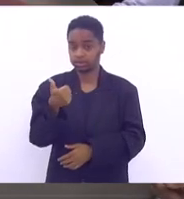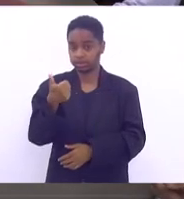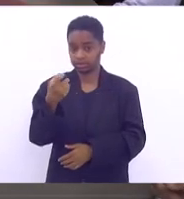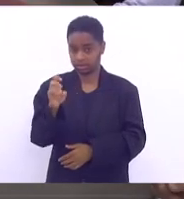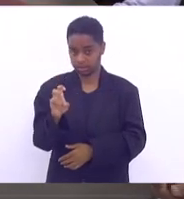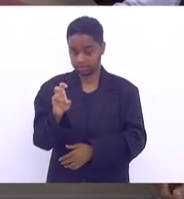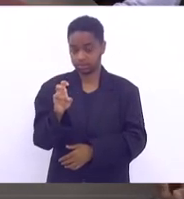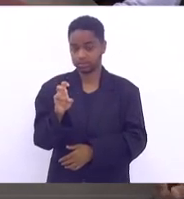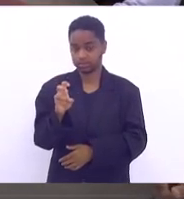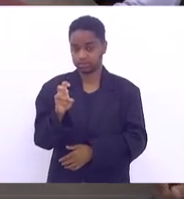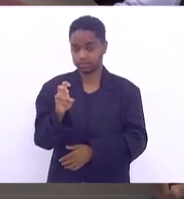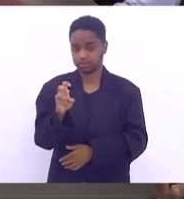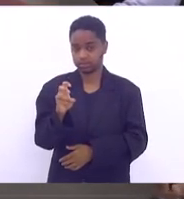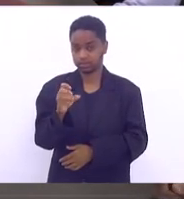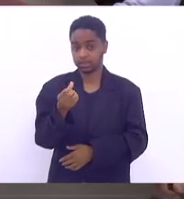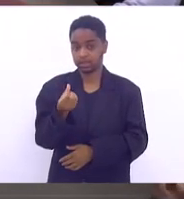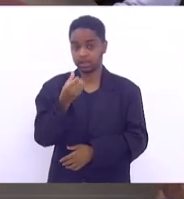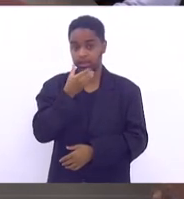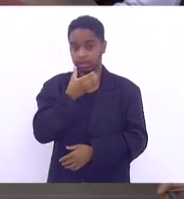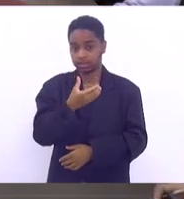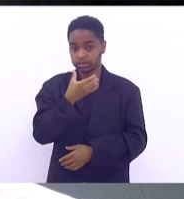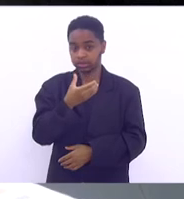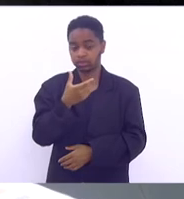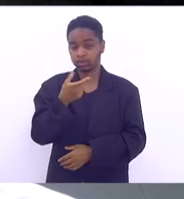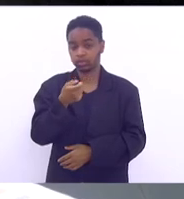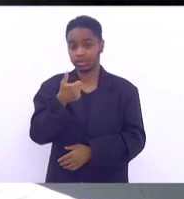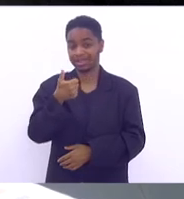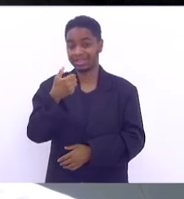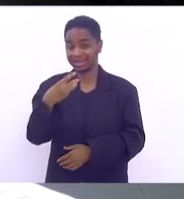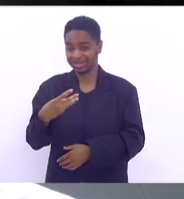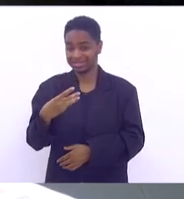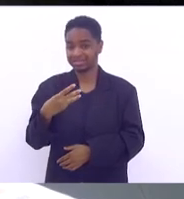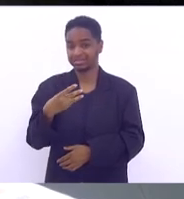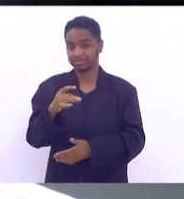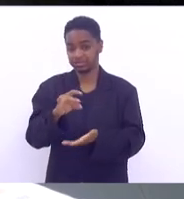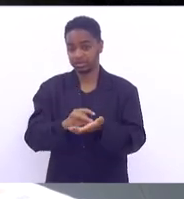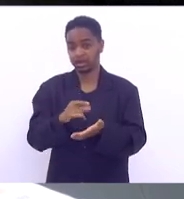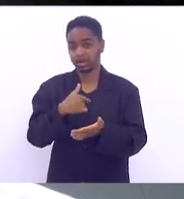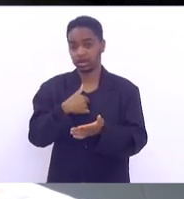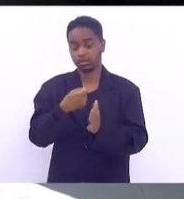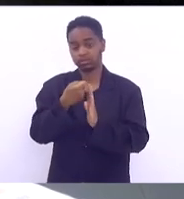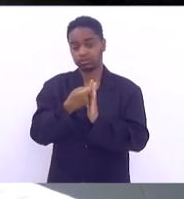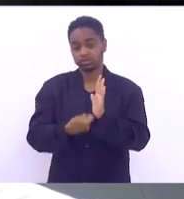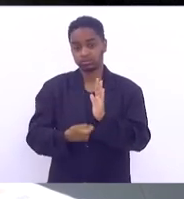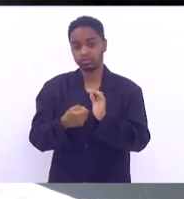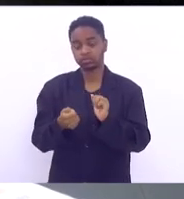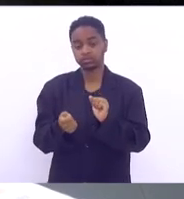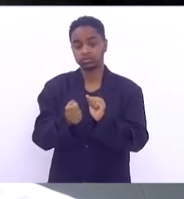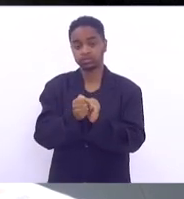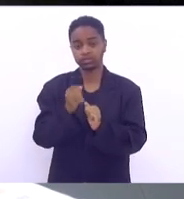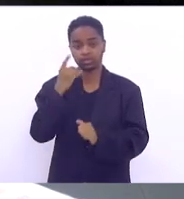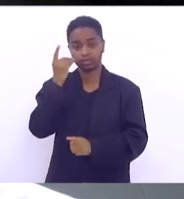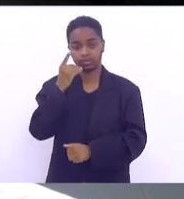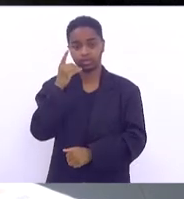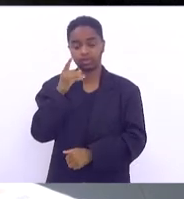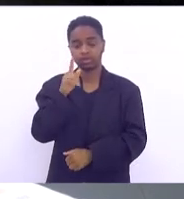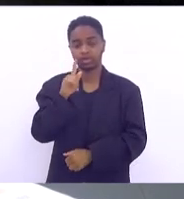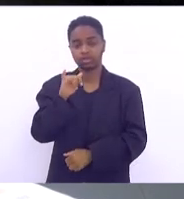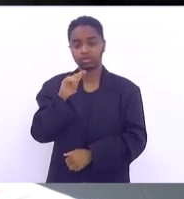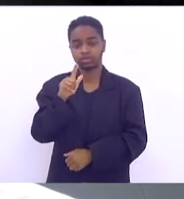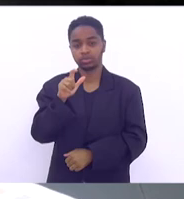6.615, de 6 de dezembro de 13, que eu fui coautor com o deputado Gilberto